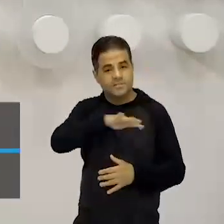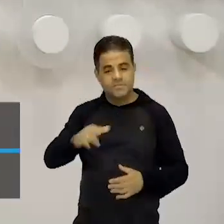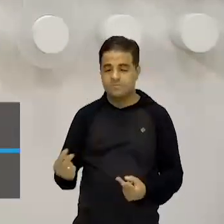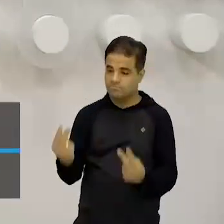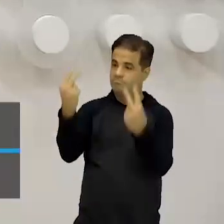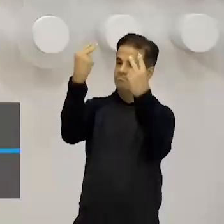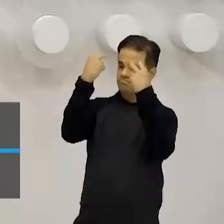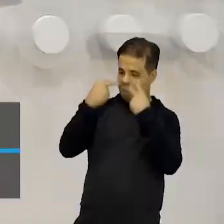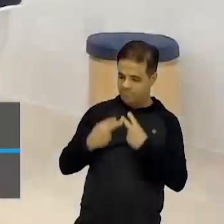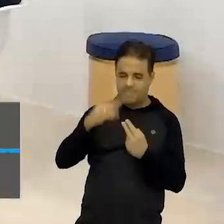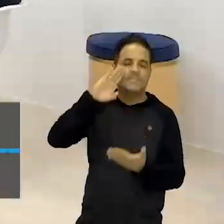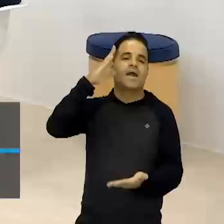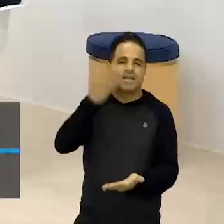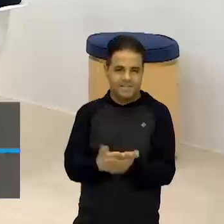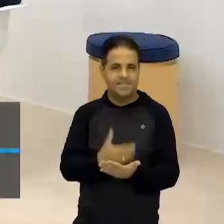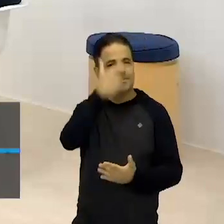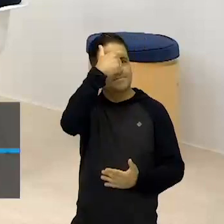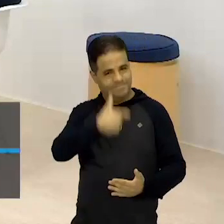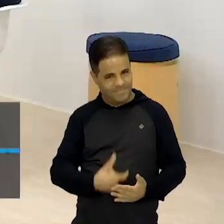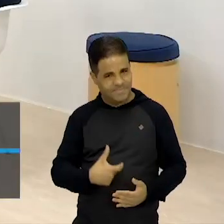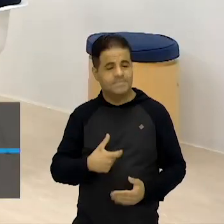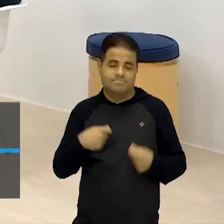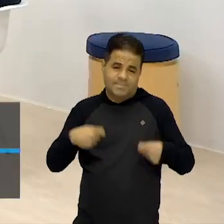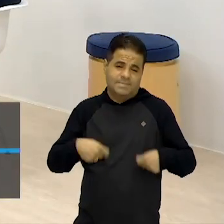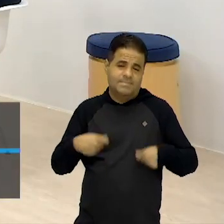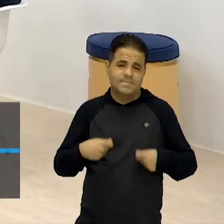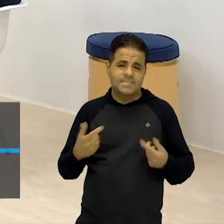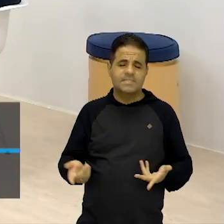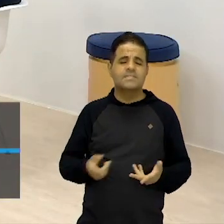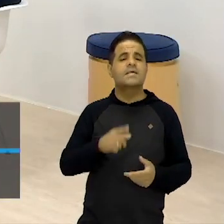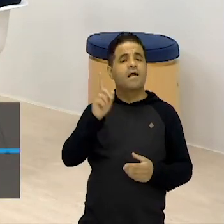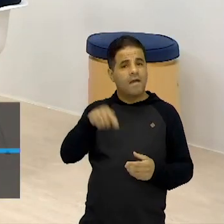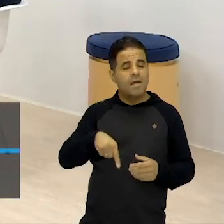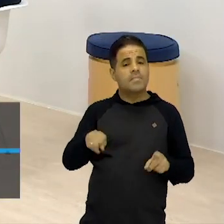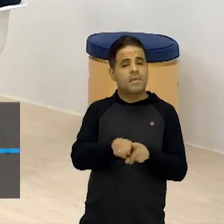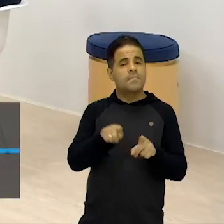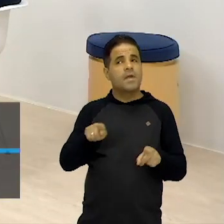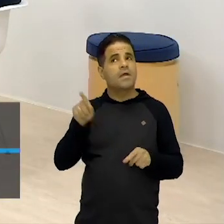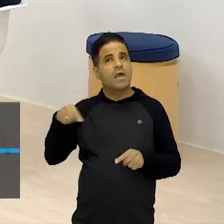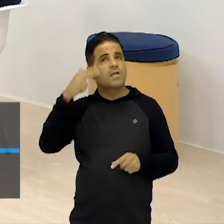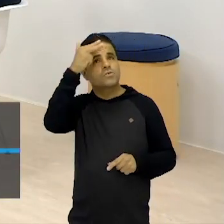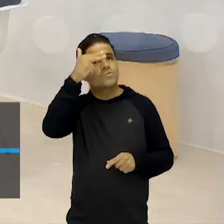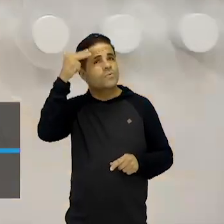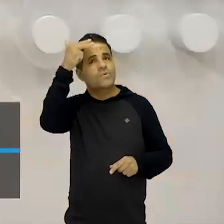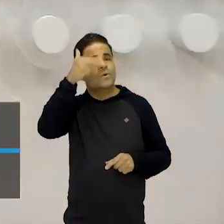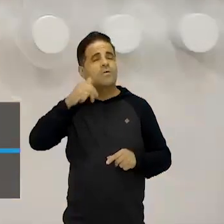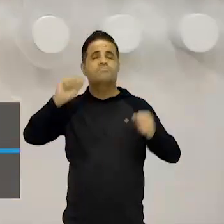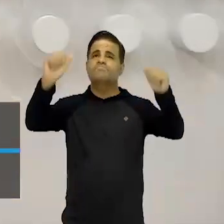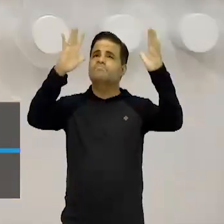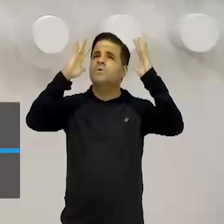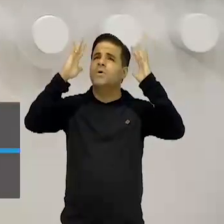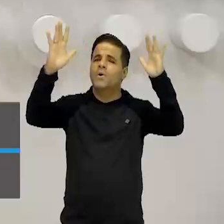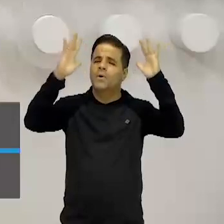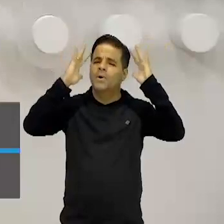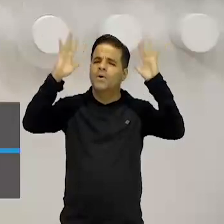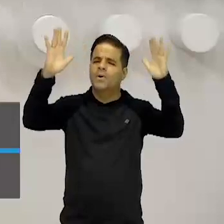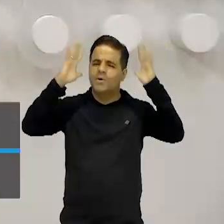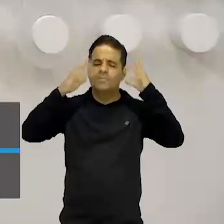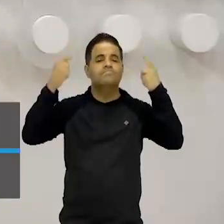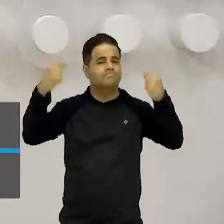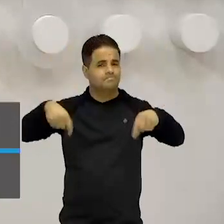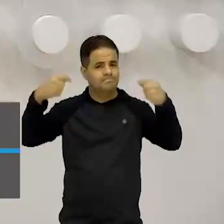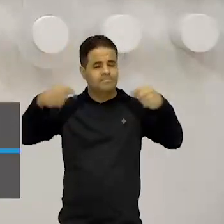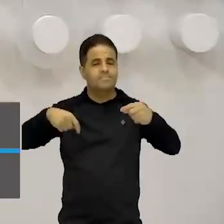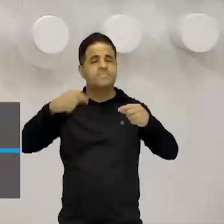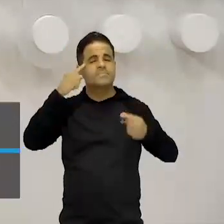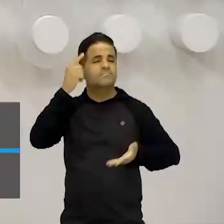se olhar e acreditar em si mesmo. É preciso que eles sonhem, é preciso que eles pensem e também é preciso